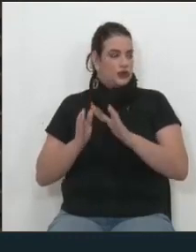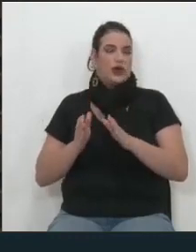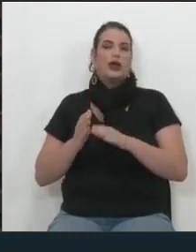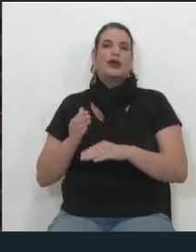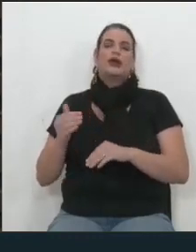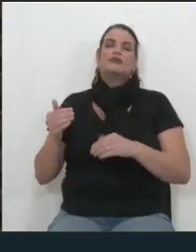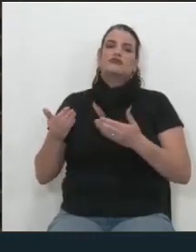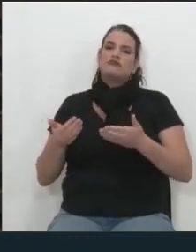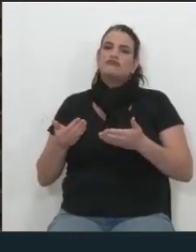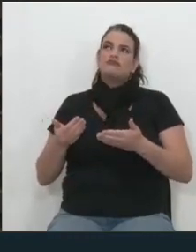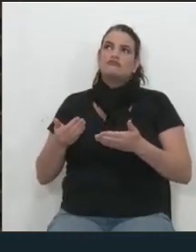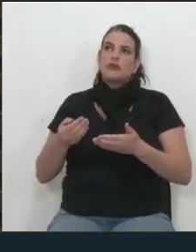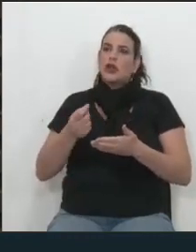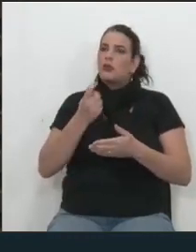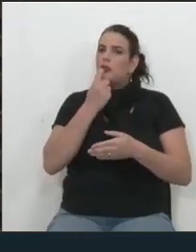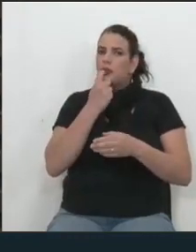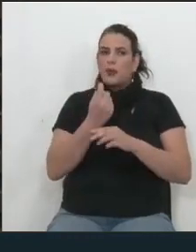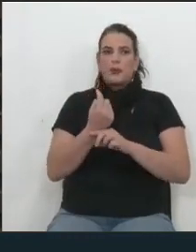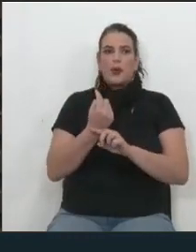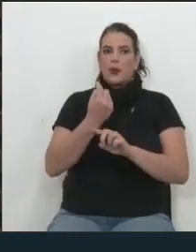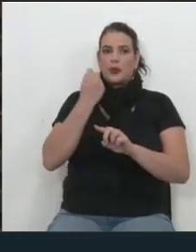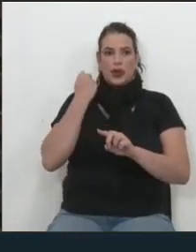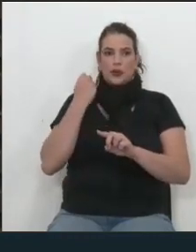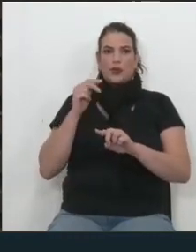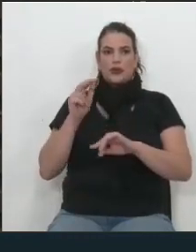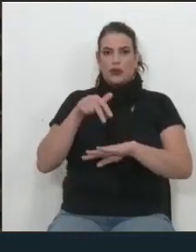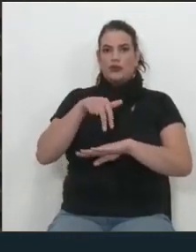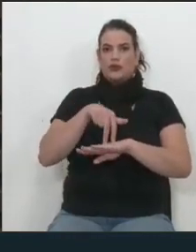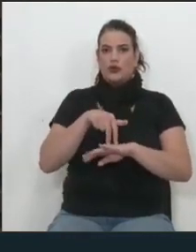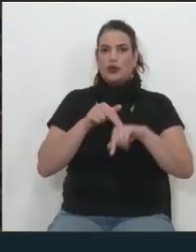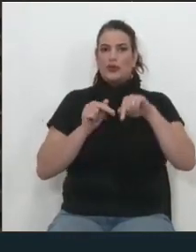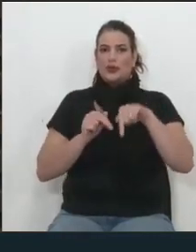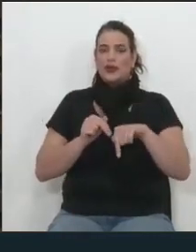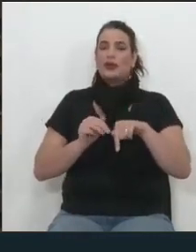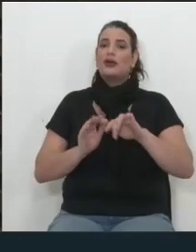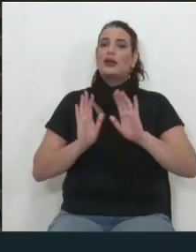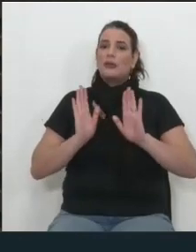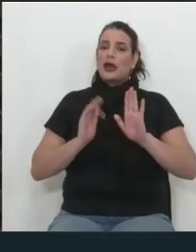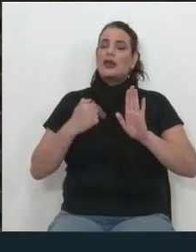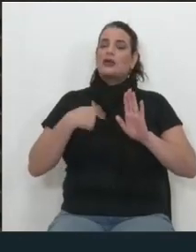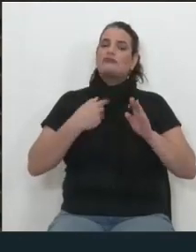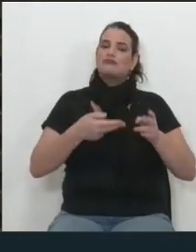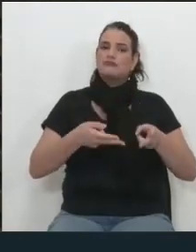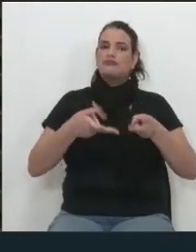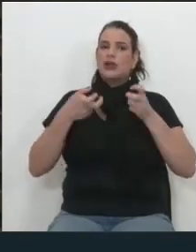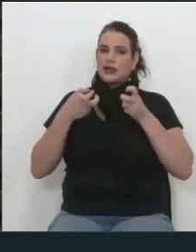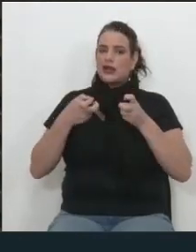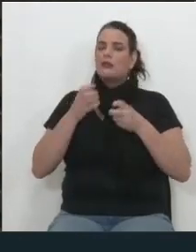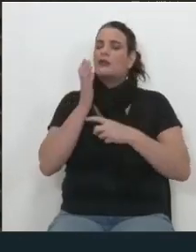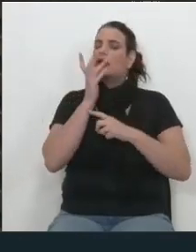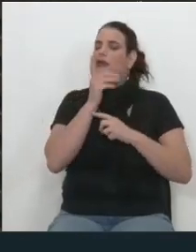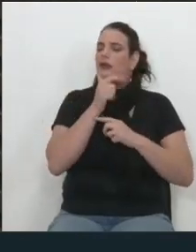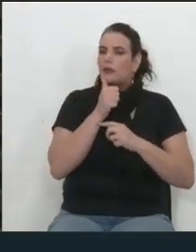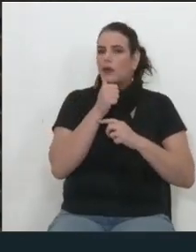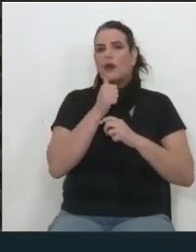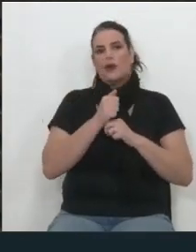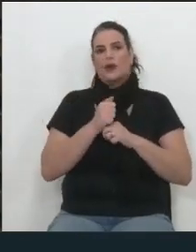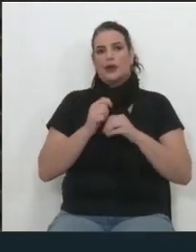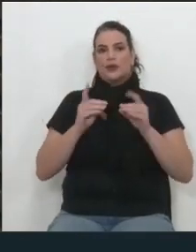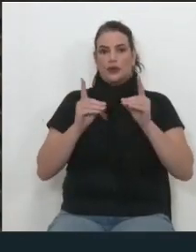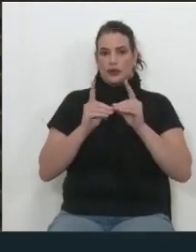entrei agora, tem pouco tempo, e a gente vê a demora no